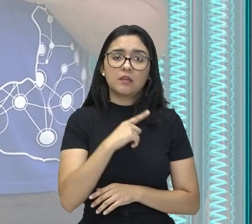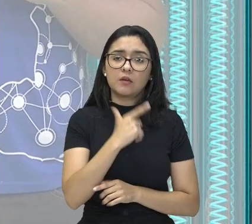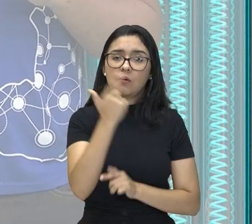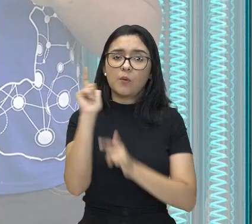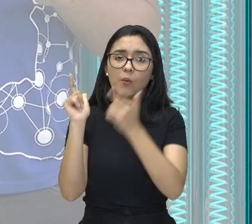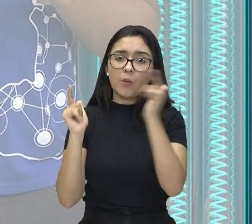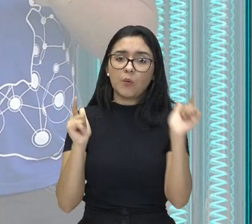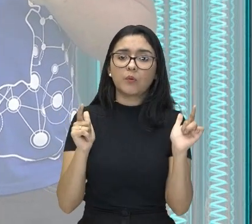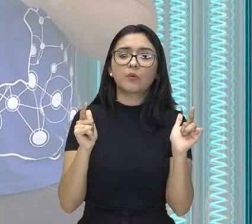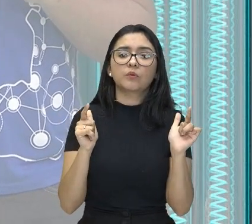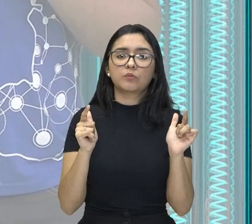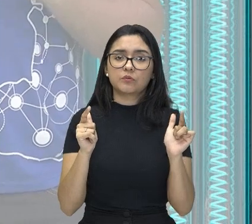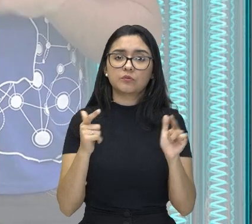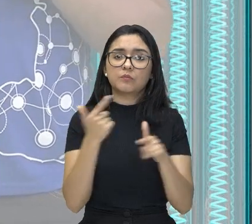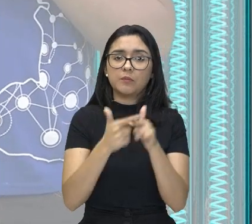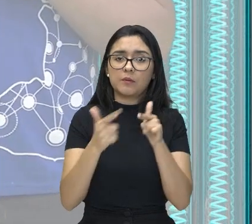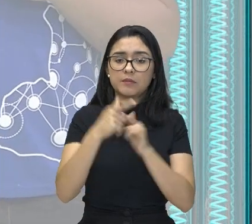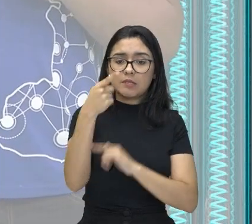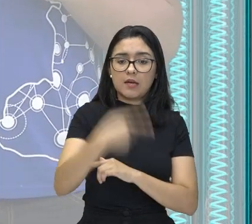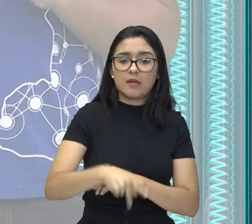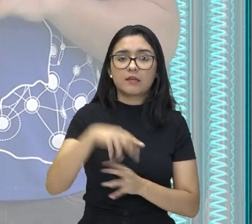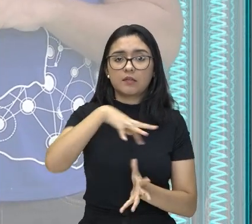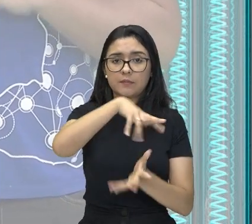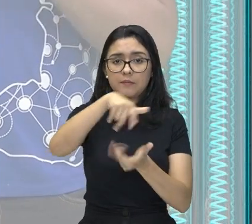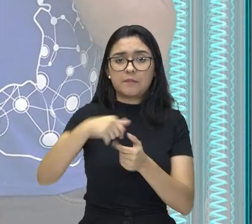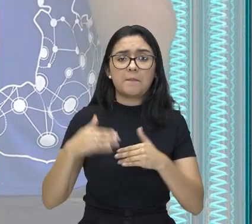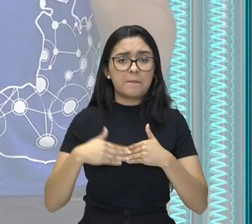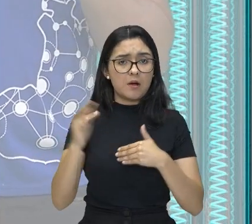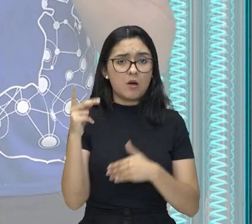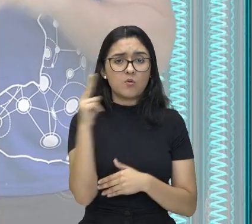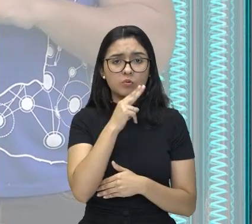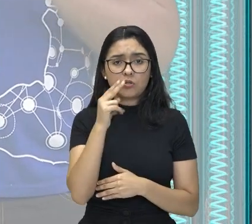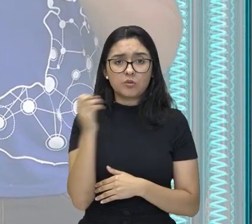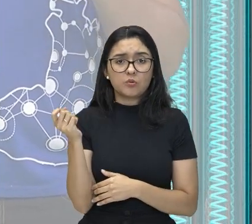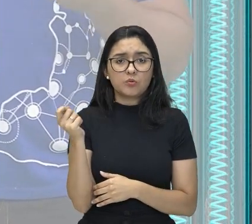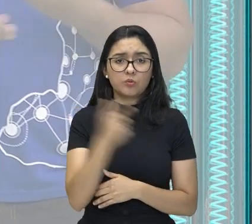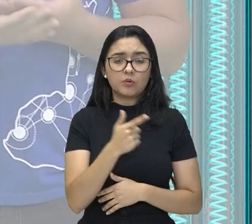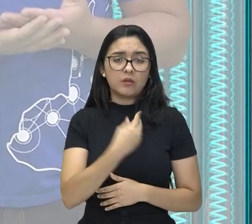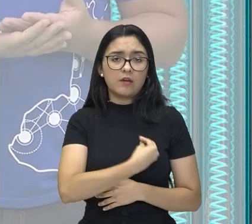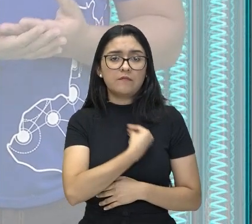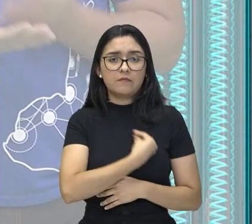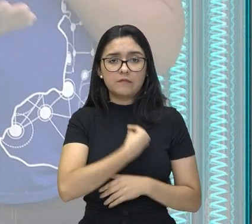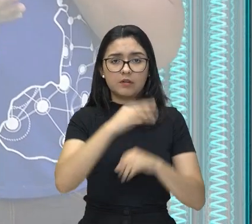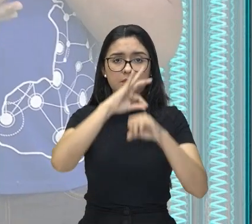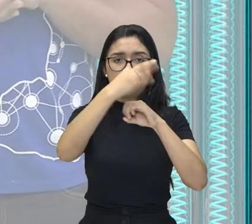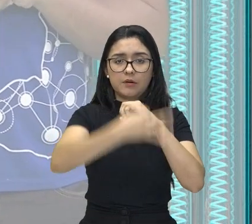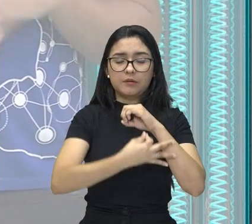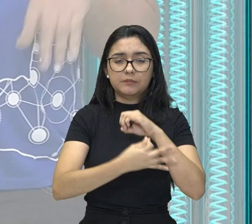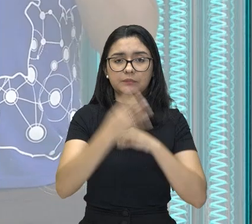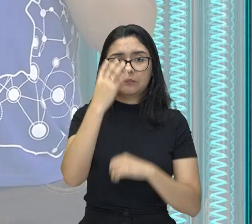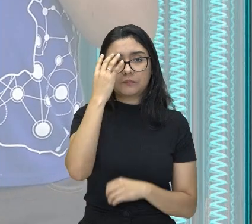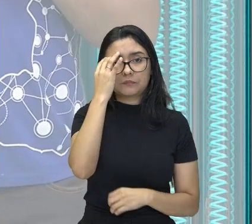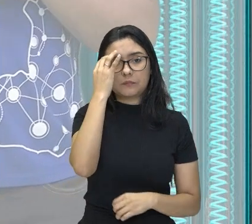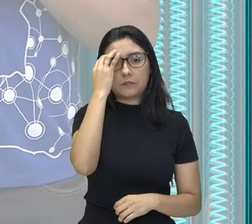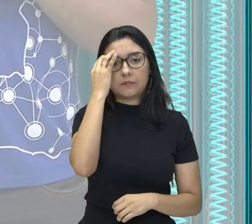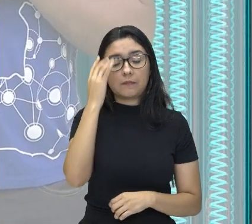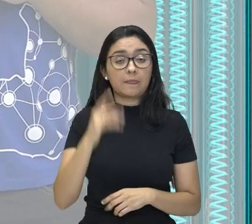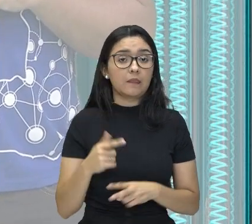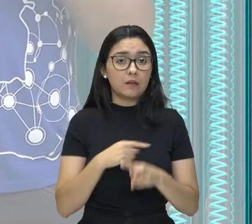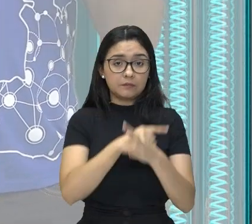questões aqui na Terra que são mais urgentes do que a colonização de outro planeta. Já